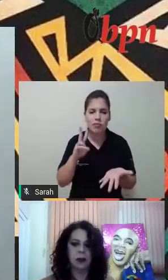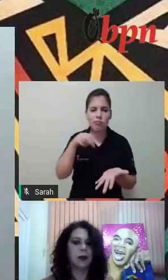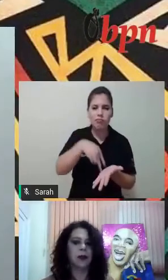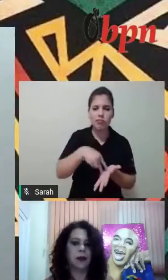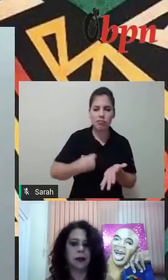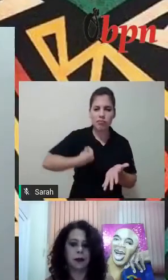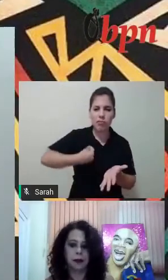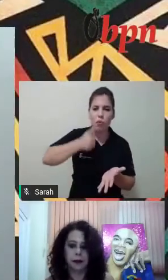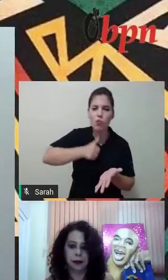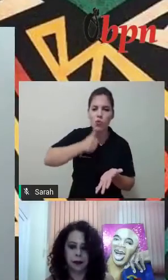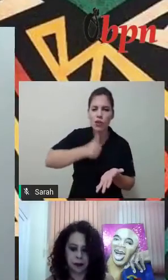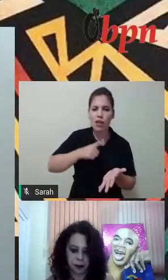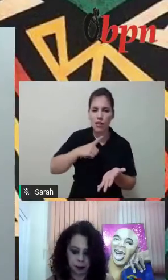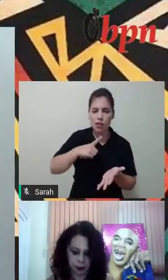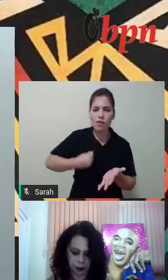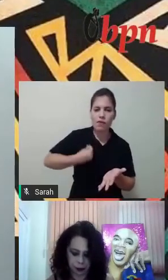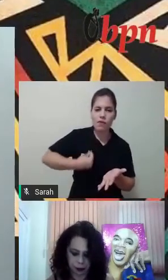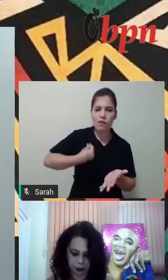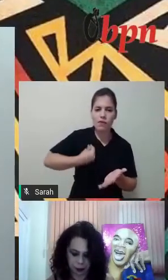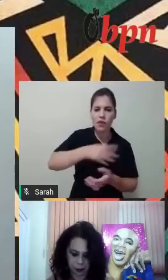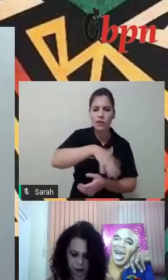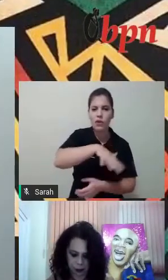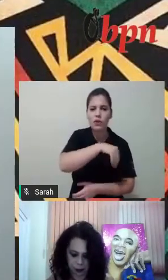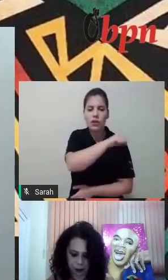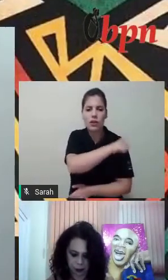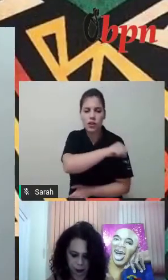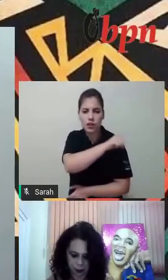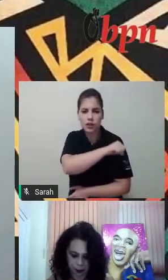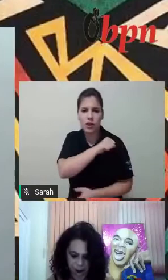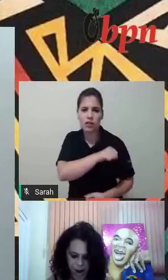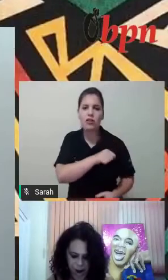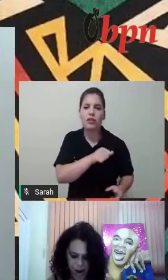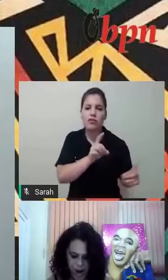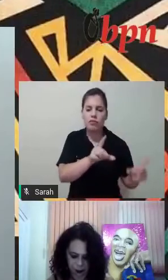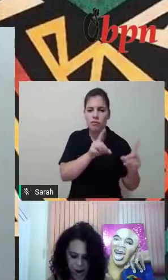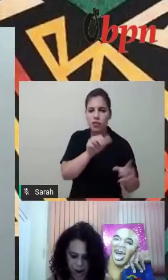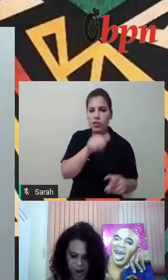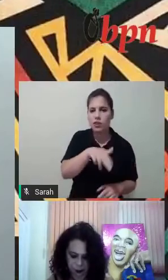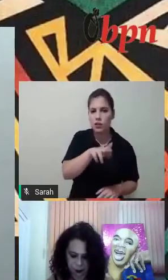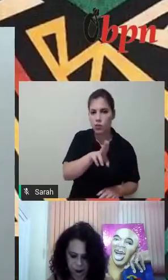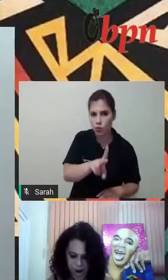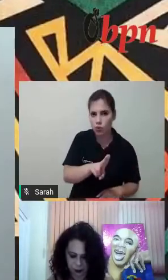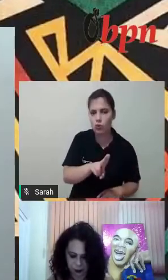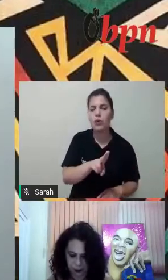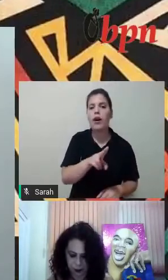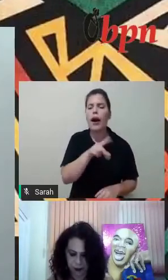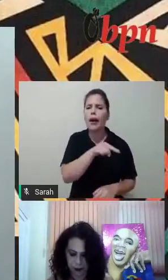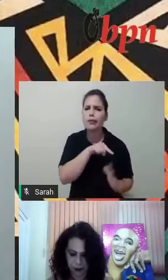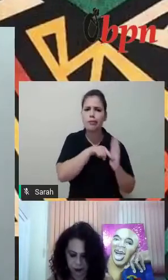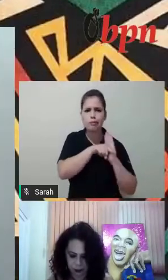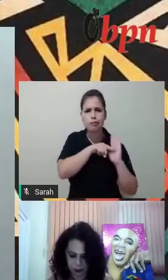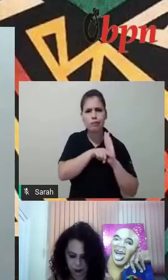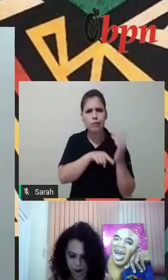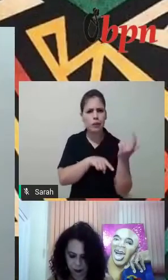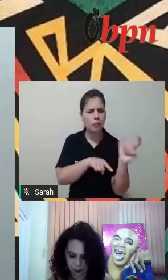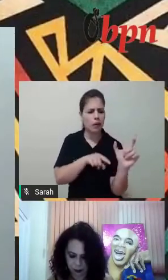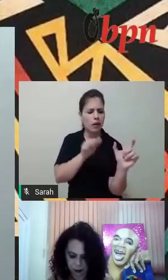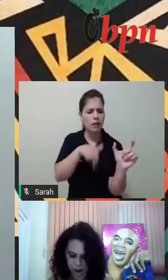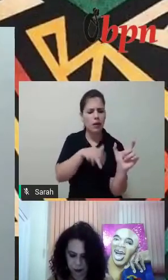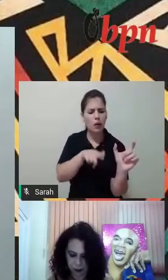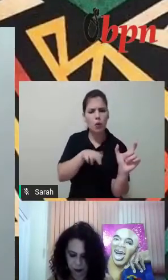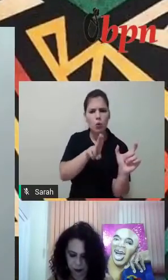Ele busca a etimologia da palavra angu como oriunda do vocabulário zungu, um grupo étnico